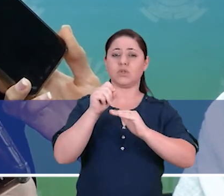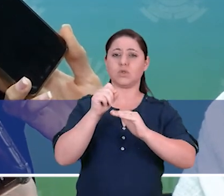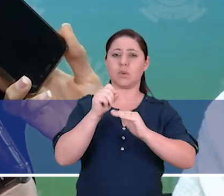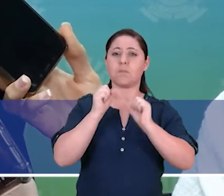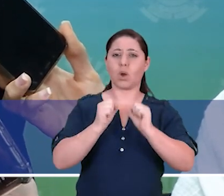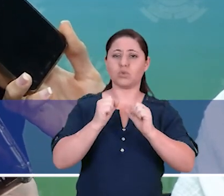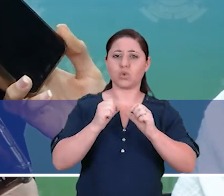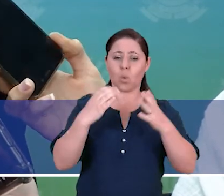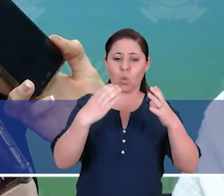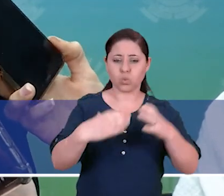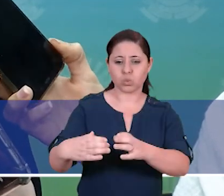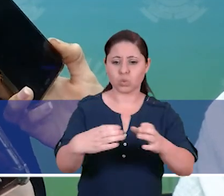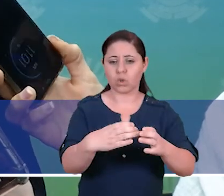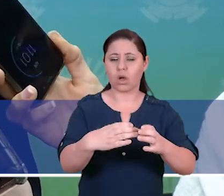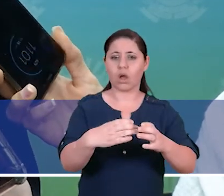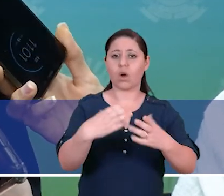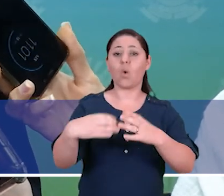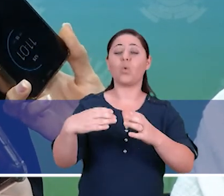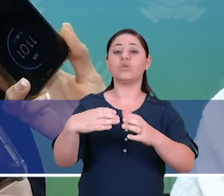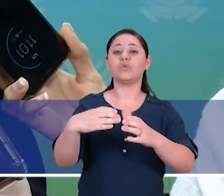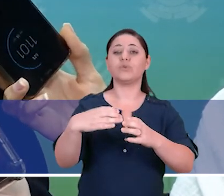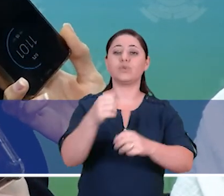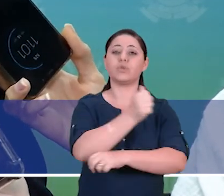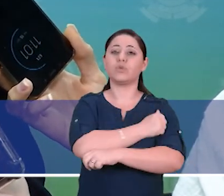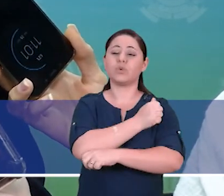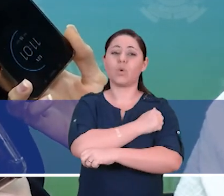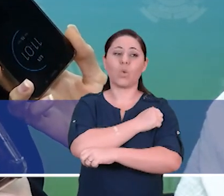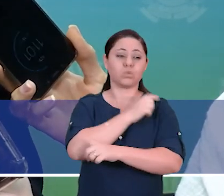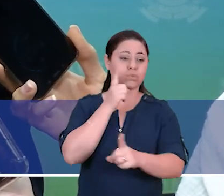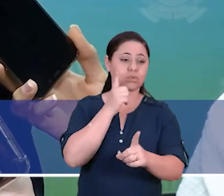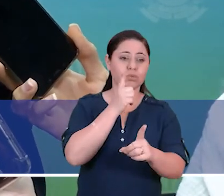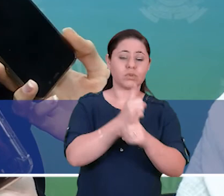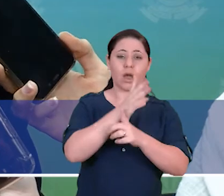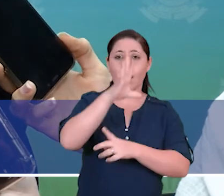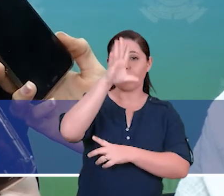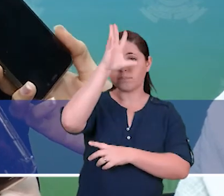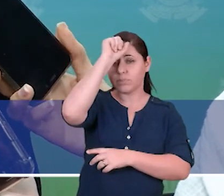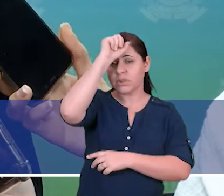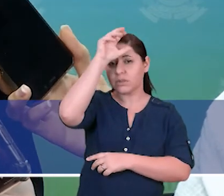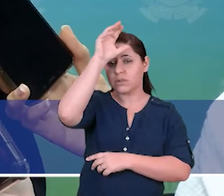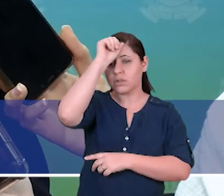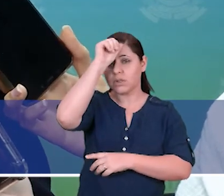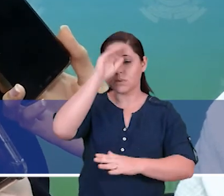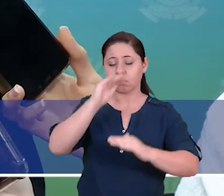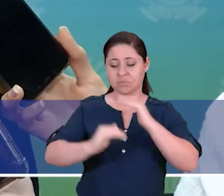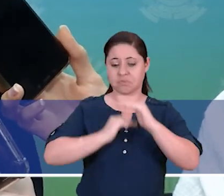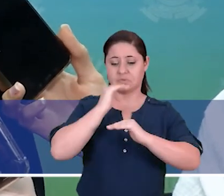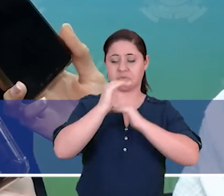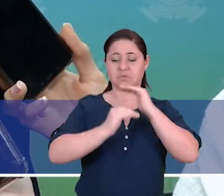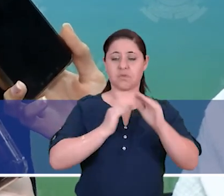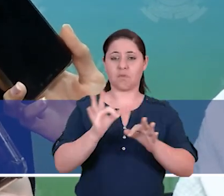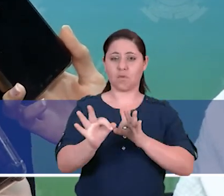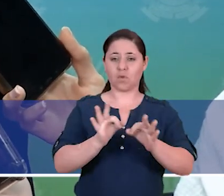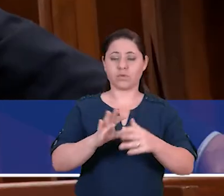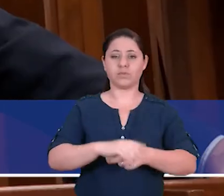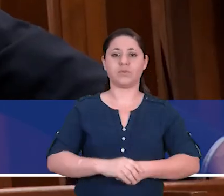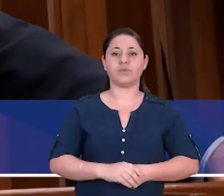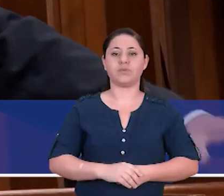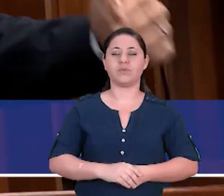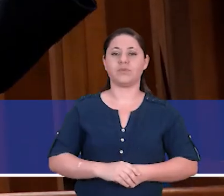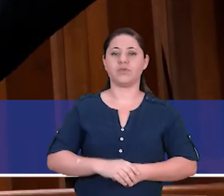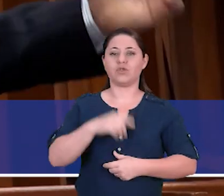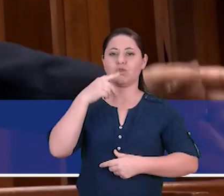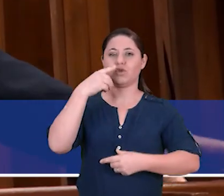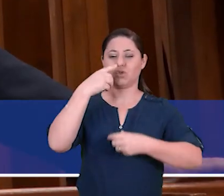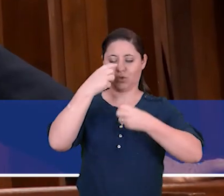que seja um espaço realmente onde os alunos possam se encontrar, aprender e se preparar para o seu futuro. Em